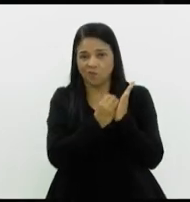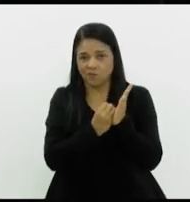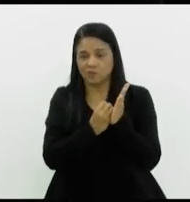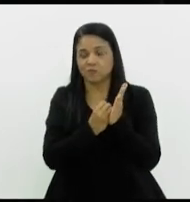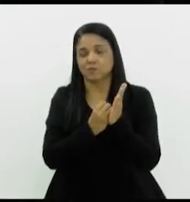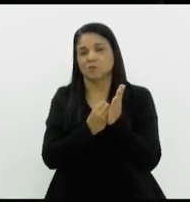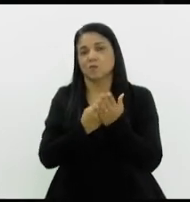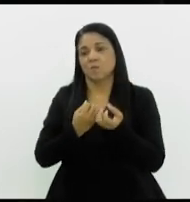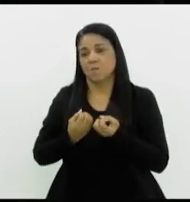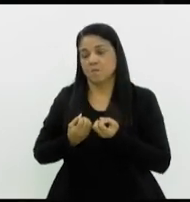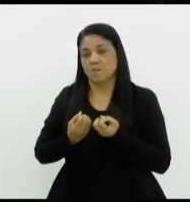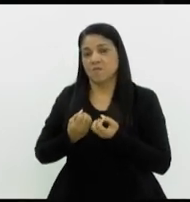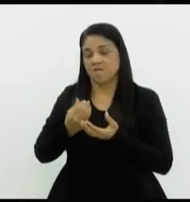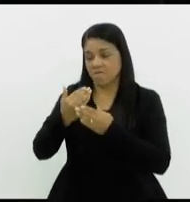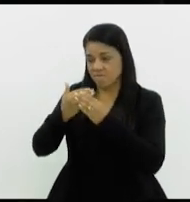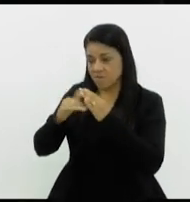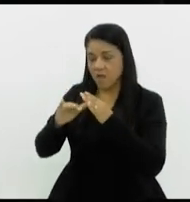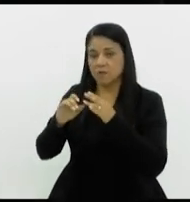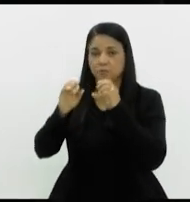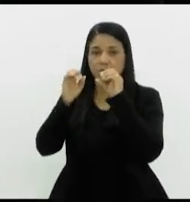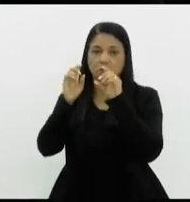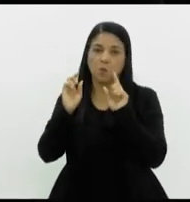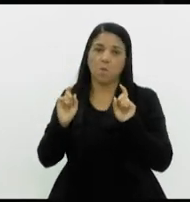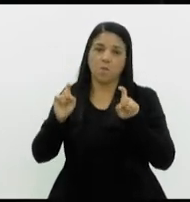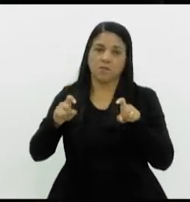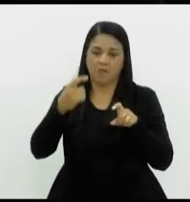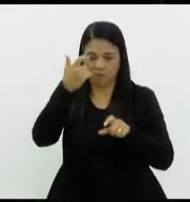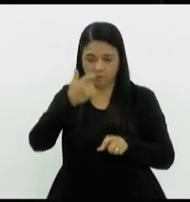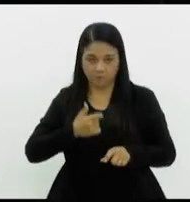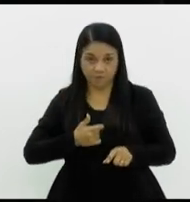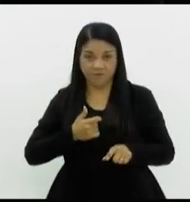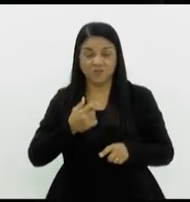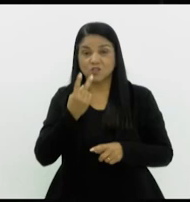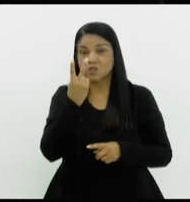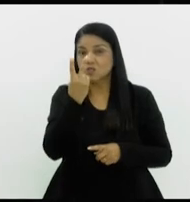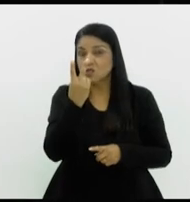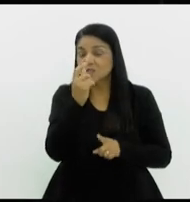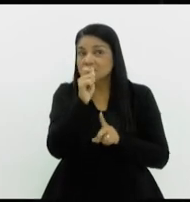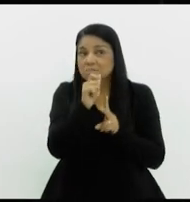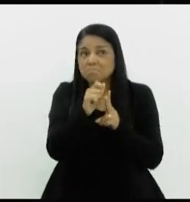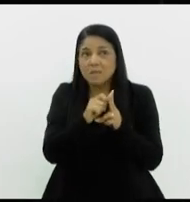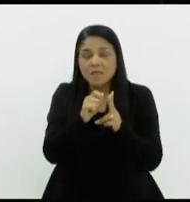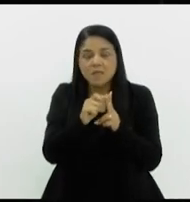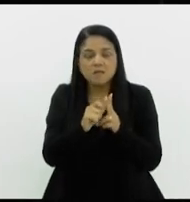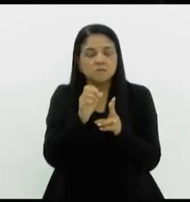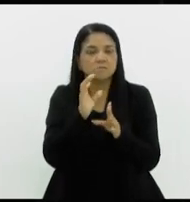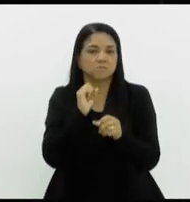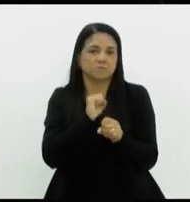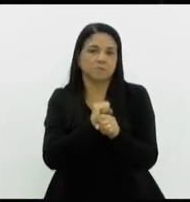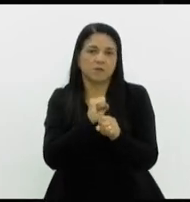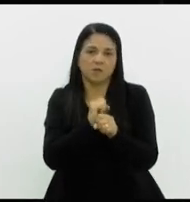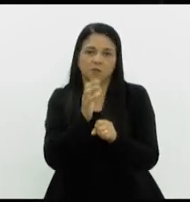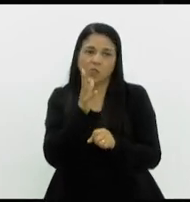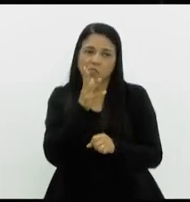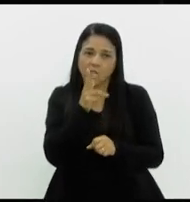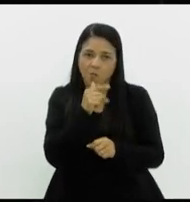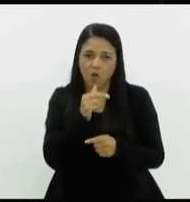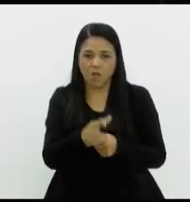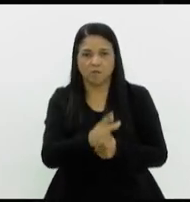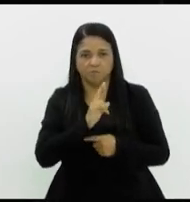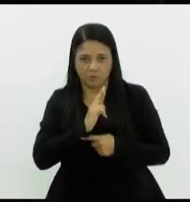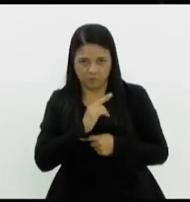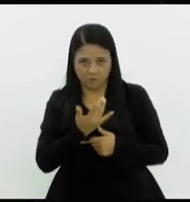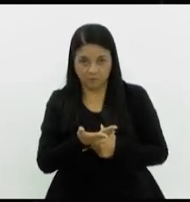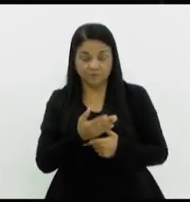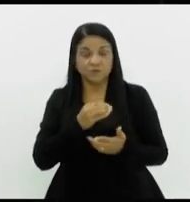mandato. Às vezes, a gente demora até 2 meses para obter uma resposta. E isso sem contar os vários